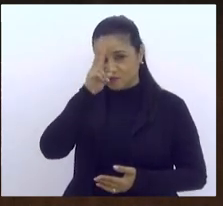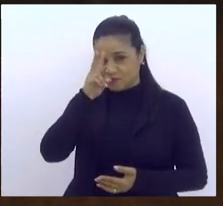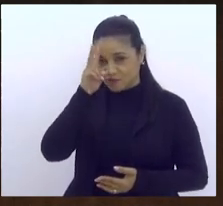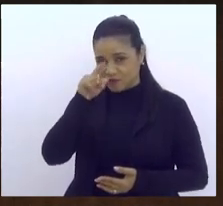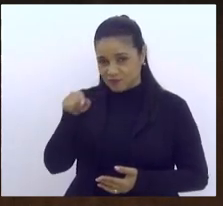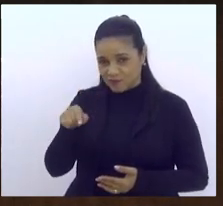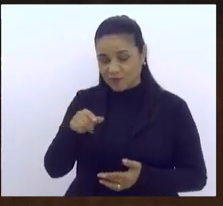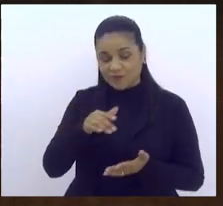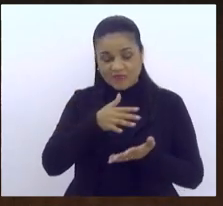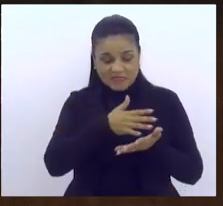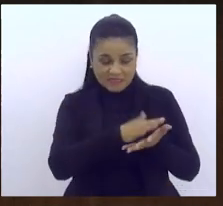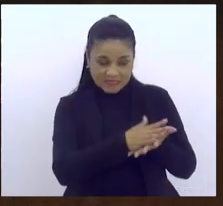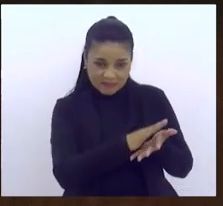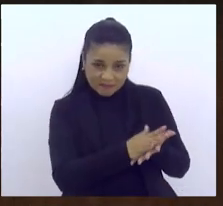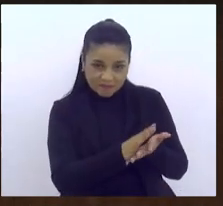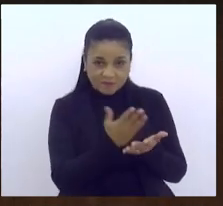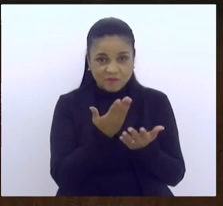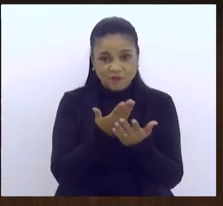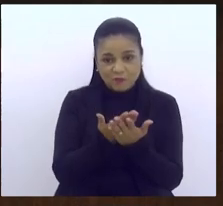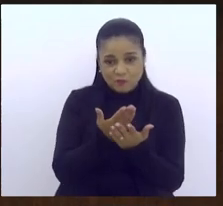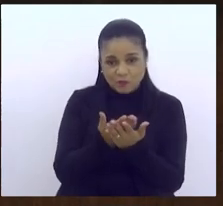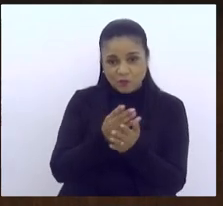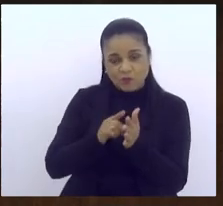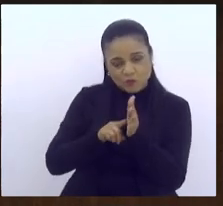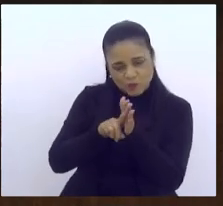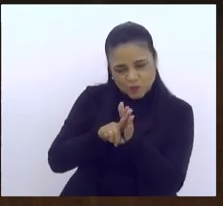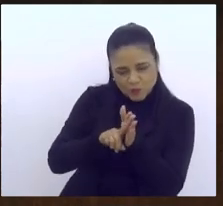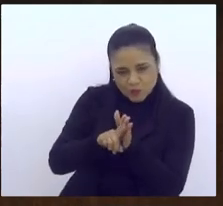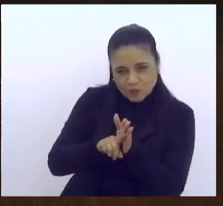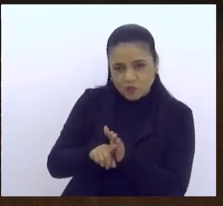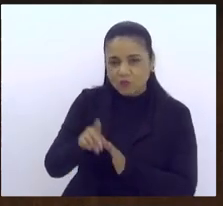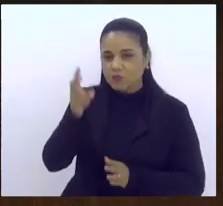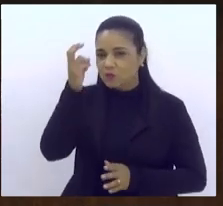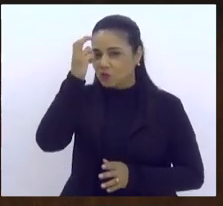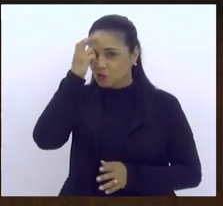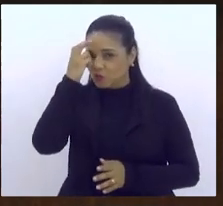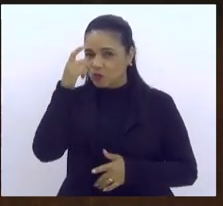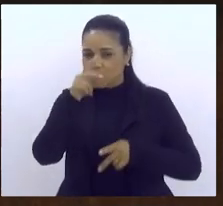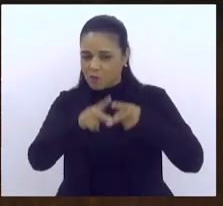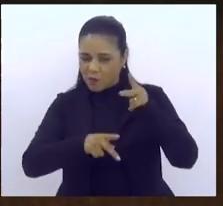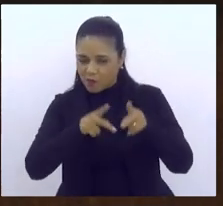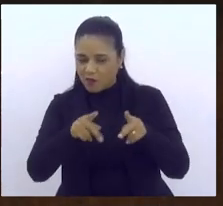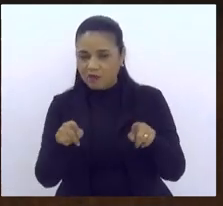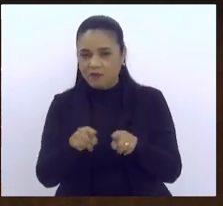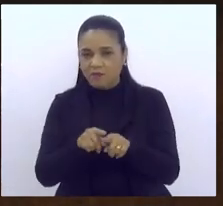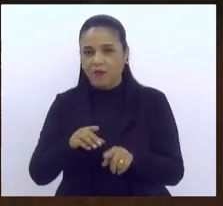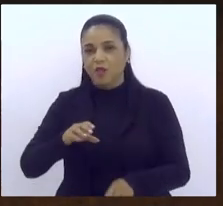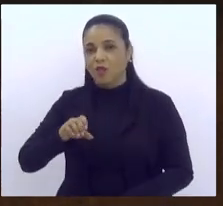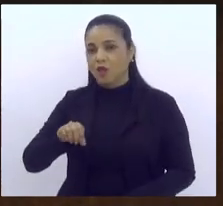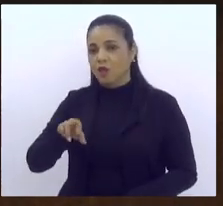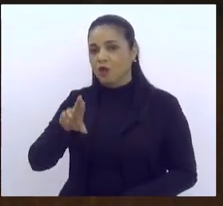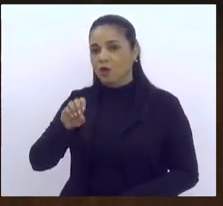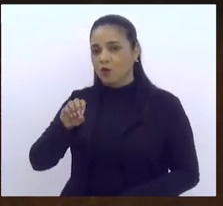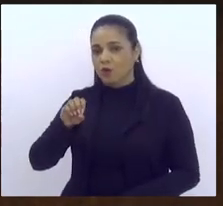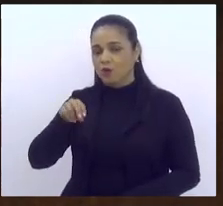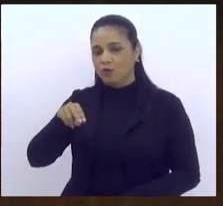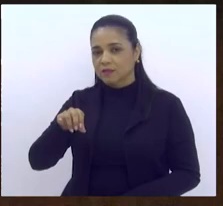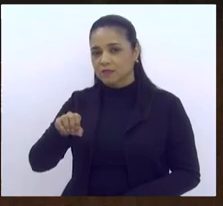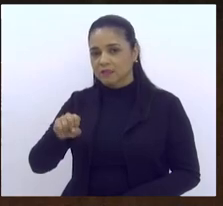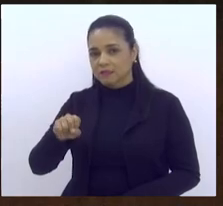sambista, né, estudioso da cultura popular, um grande cronista historiador da